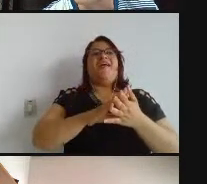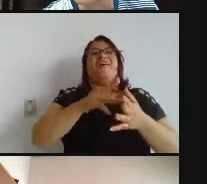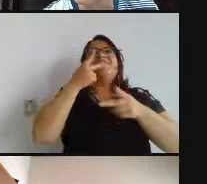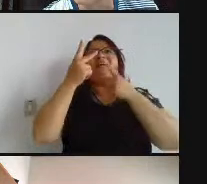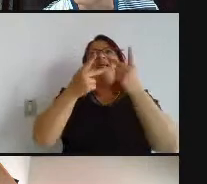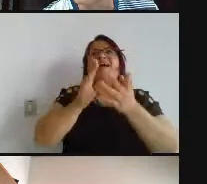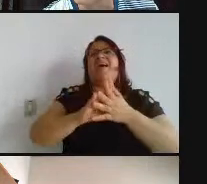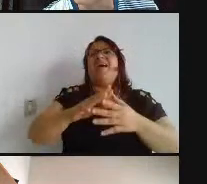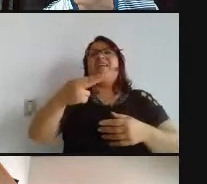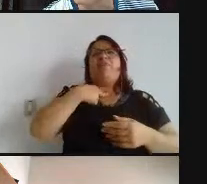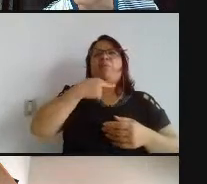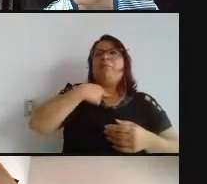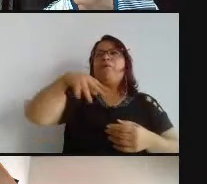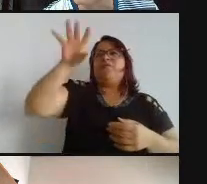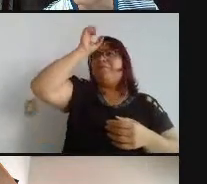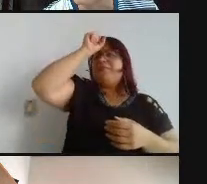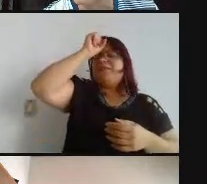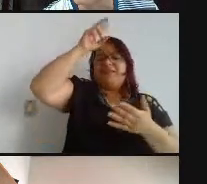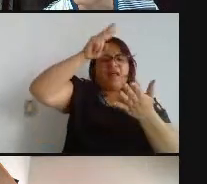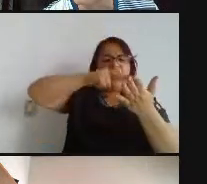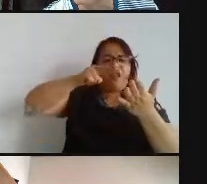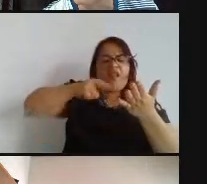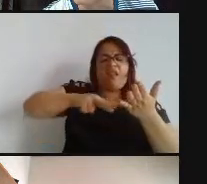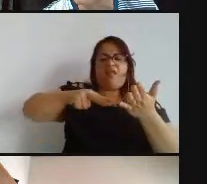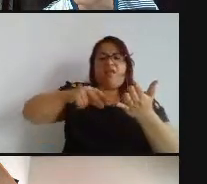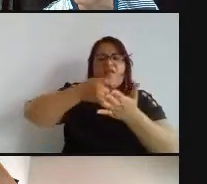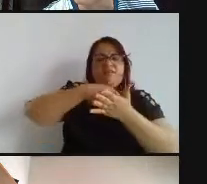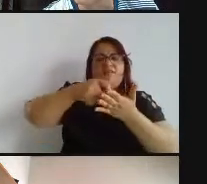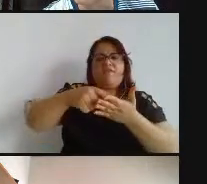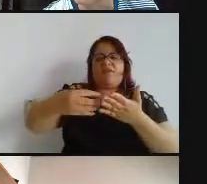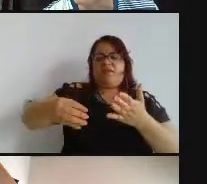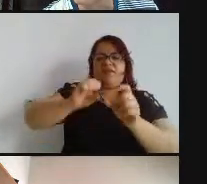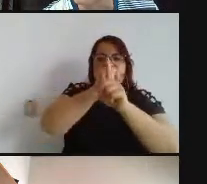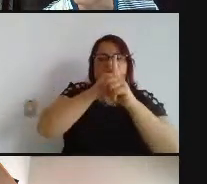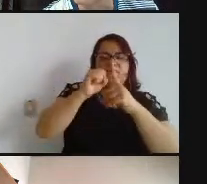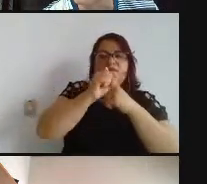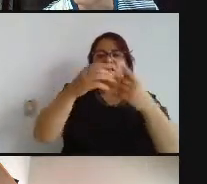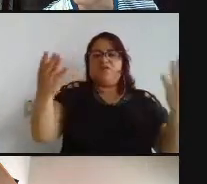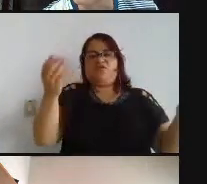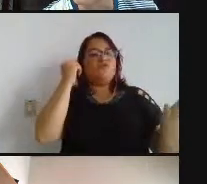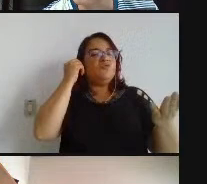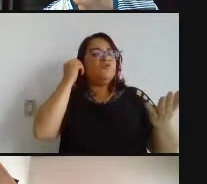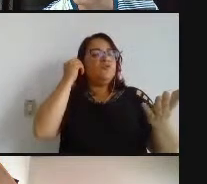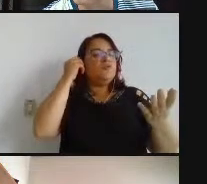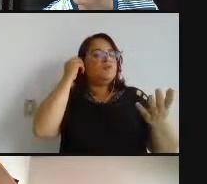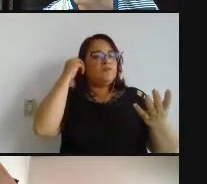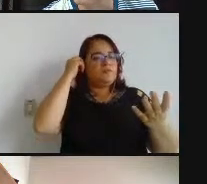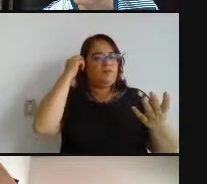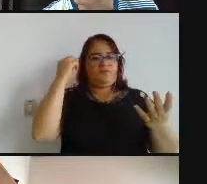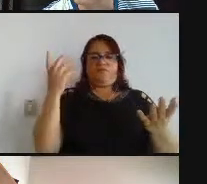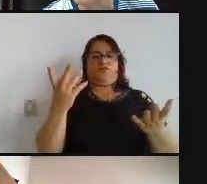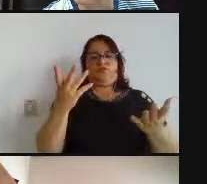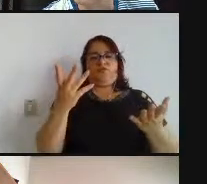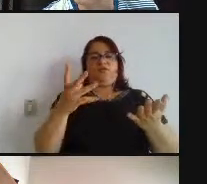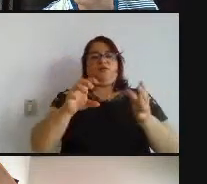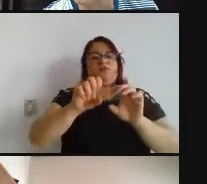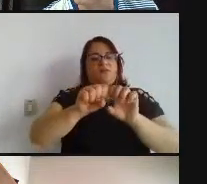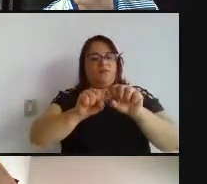viver bem na sociedade atual. Então, formação inicial no